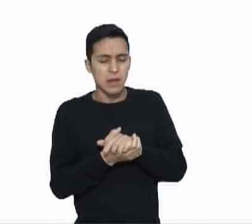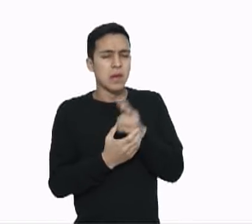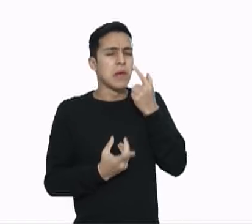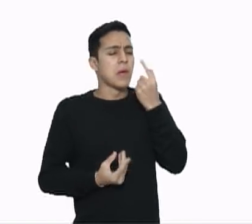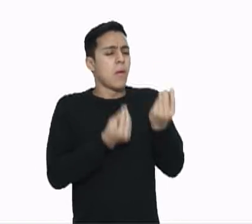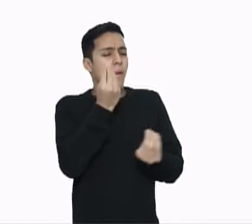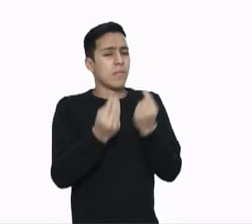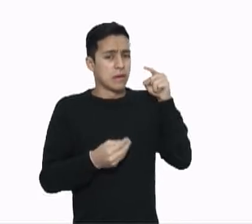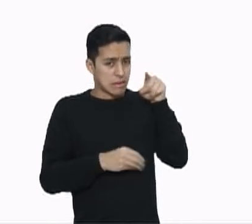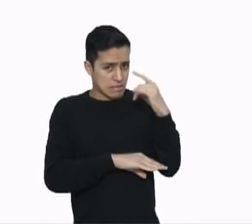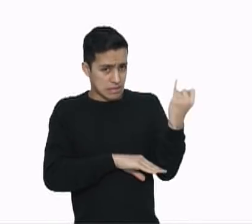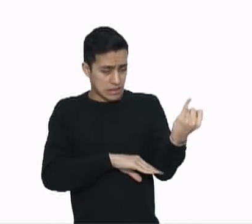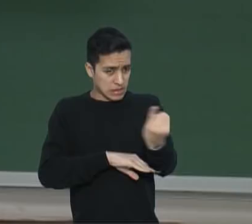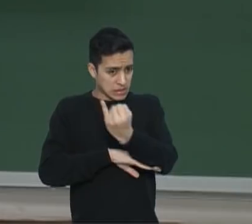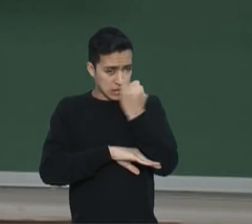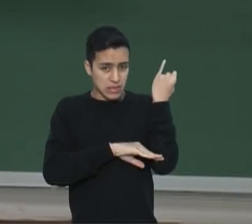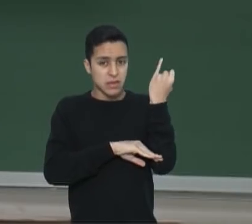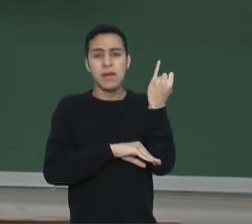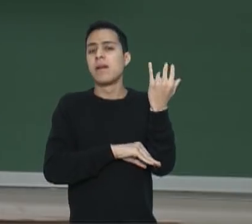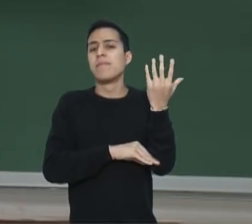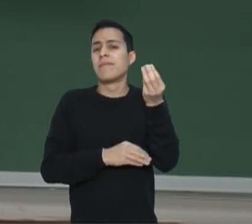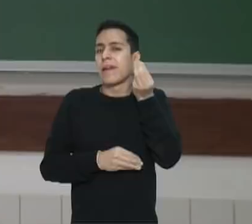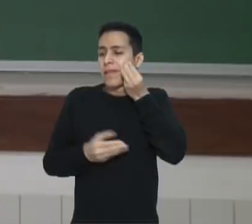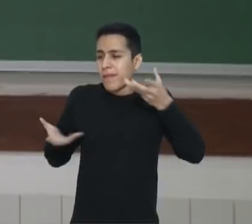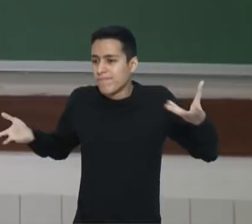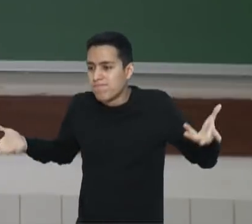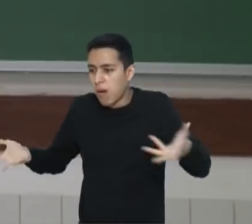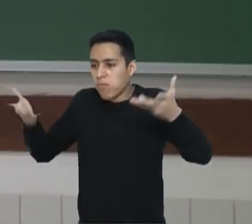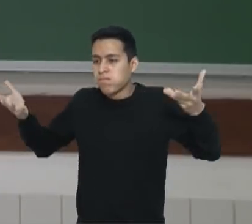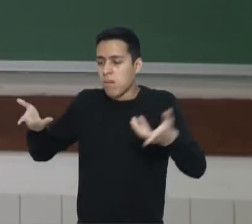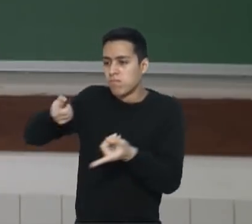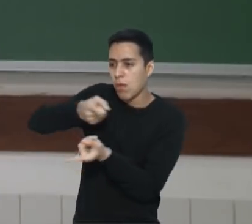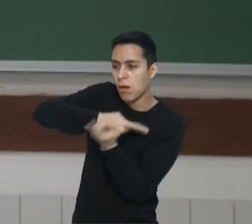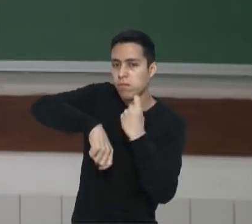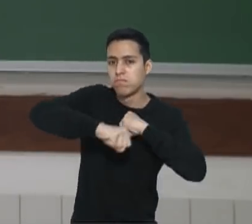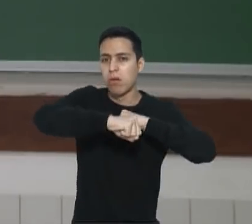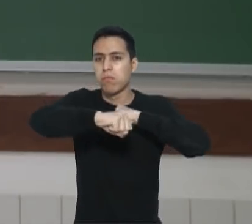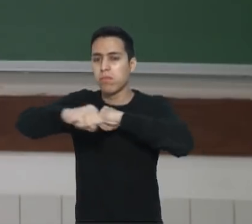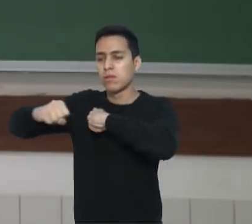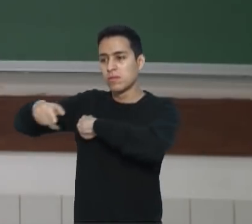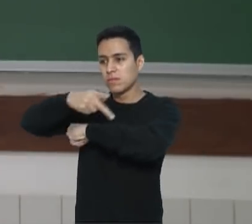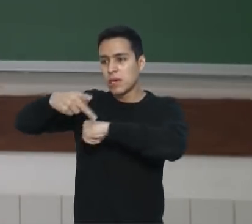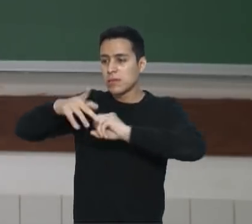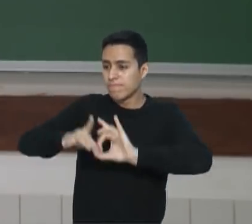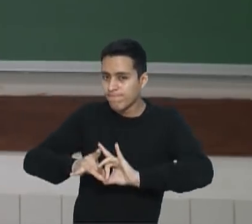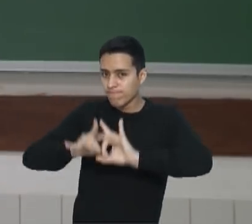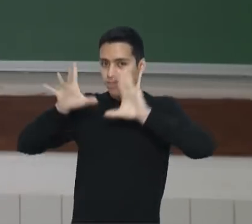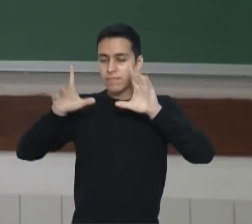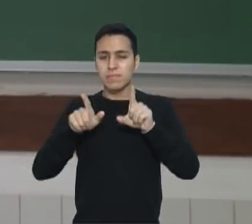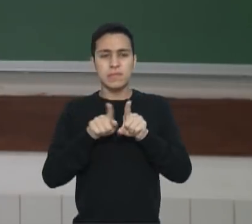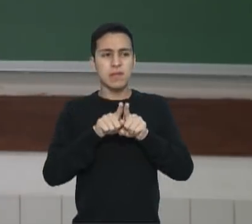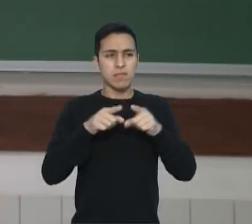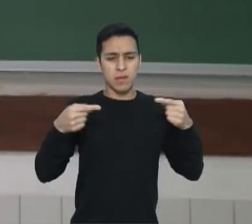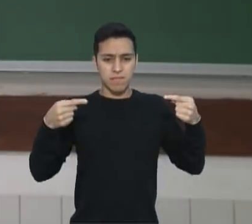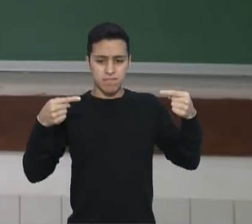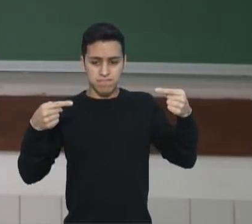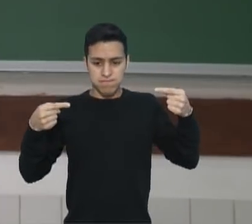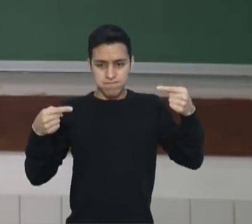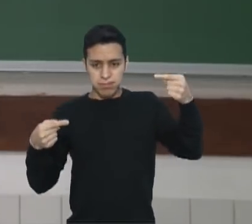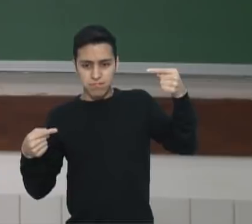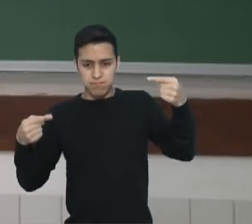importância dela no fomento da independência desses países. A ordem bipolar.